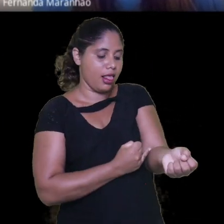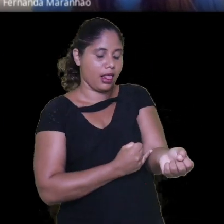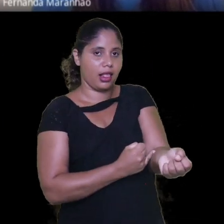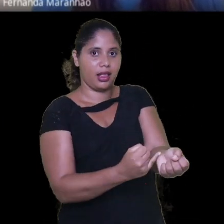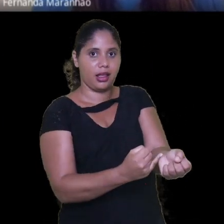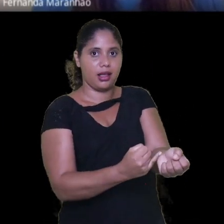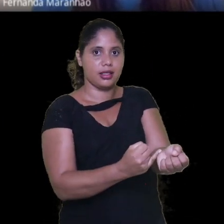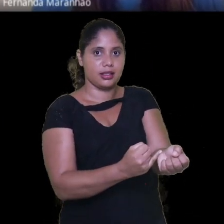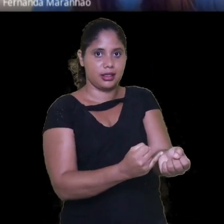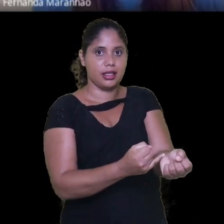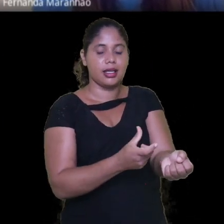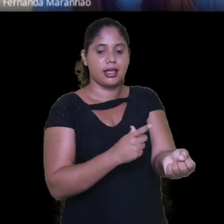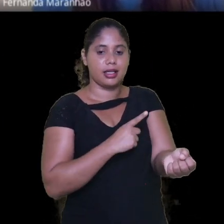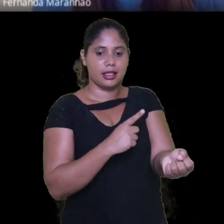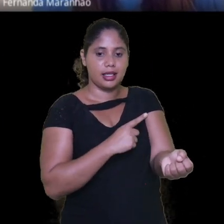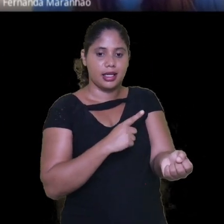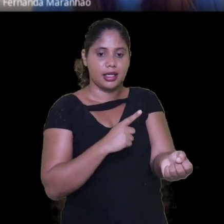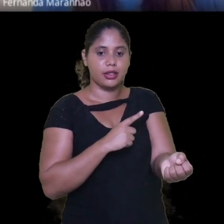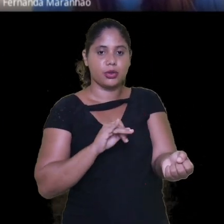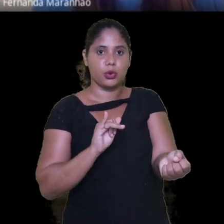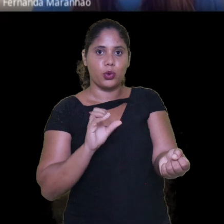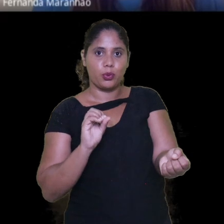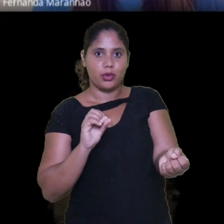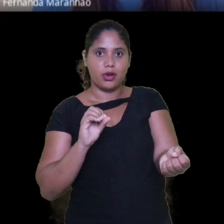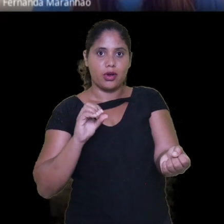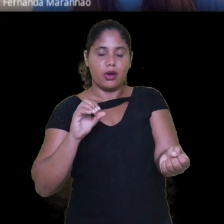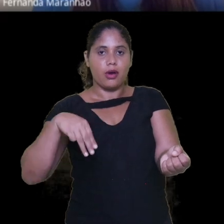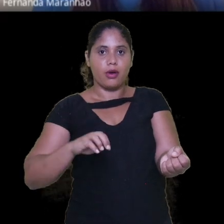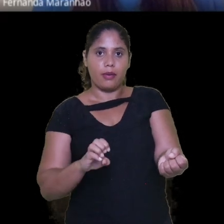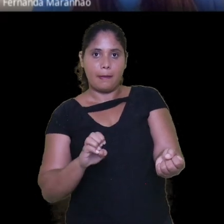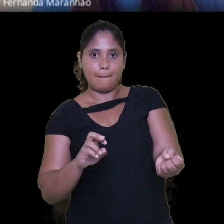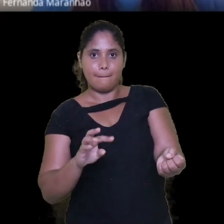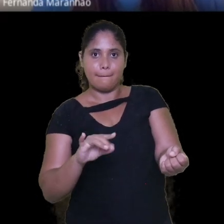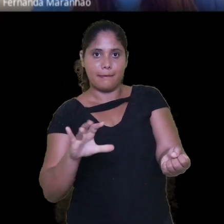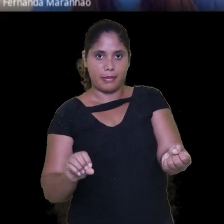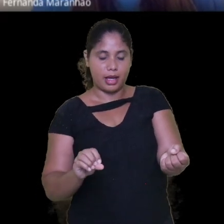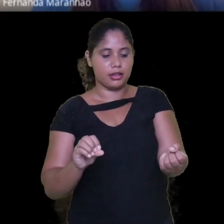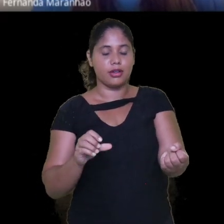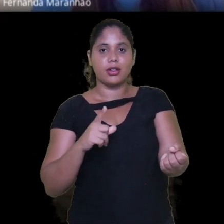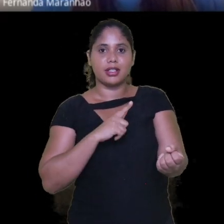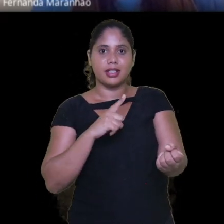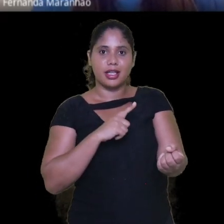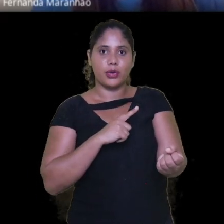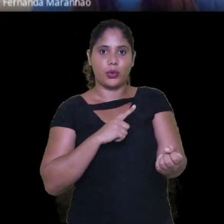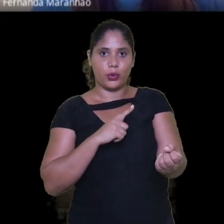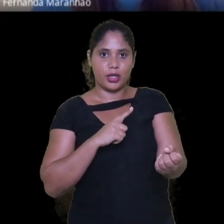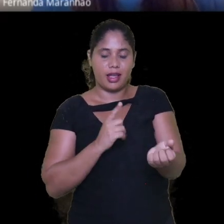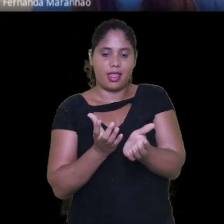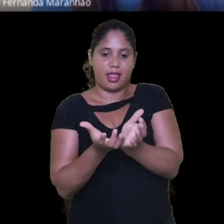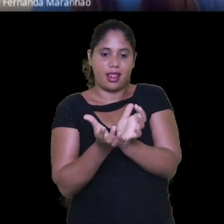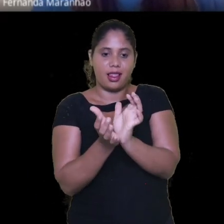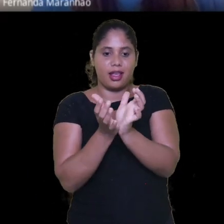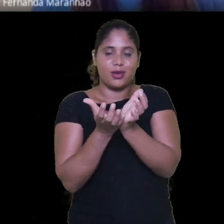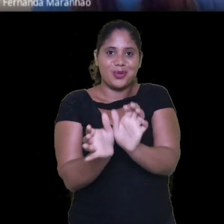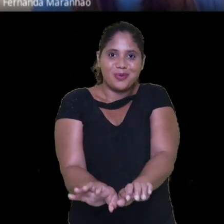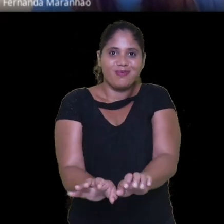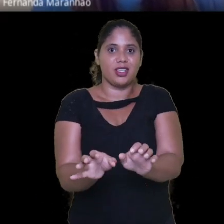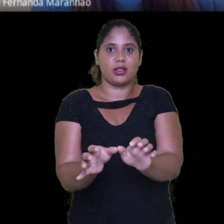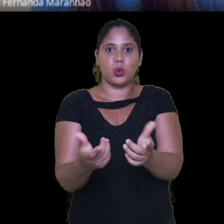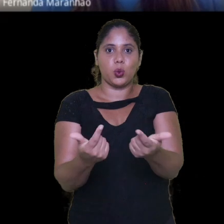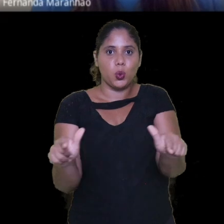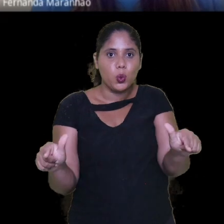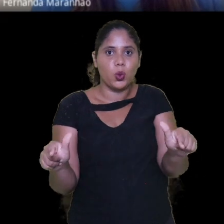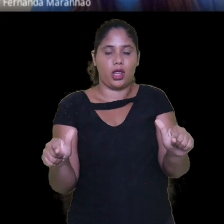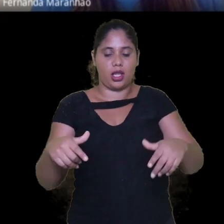da saúde da pessoa com útero na gestação, parto, aborto e puerpério, publicada pela Secretaria Estadual de Saúde de